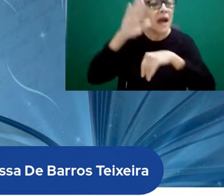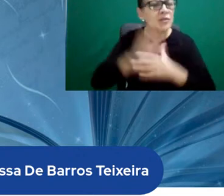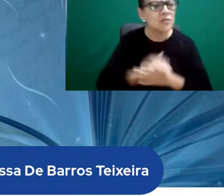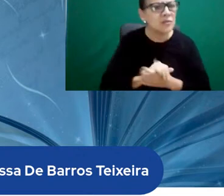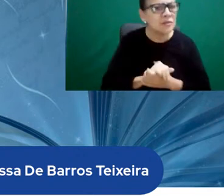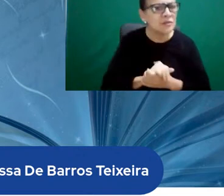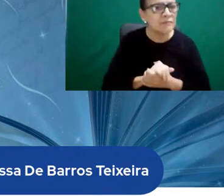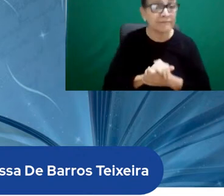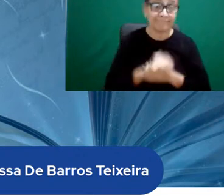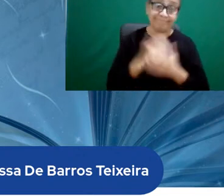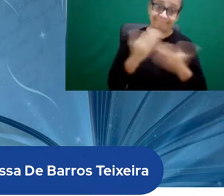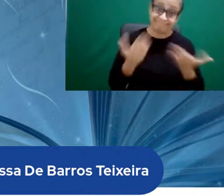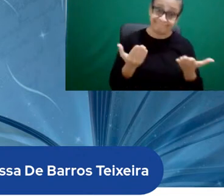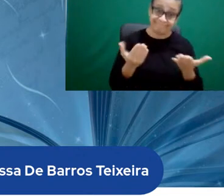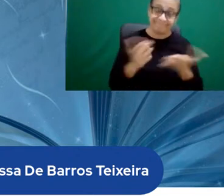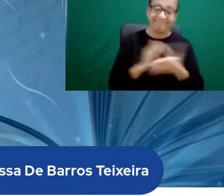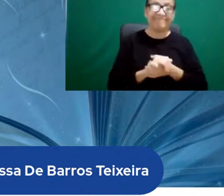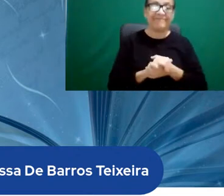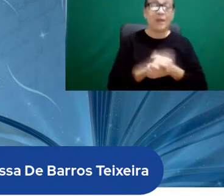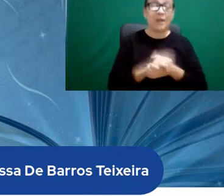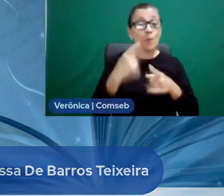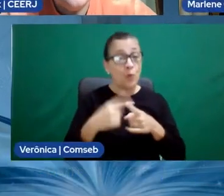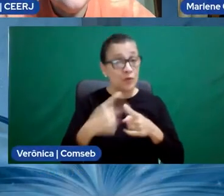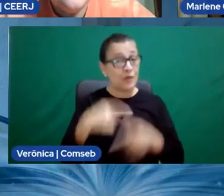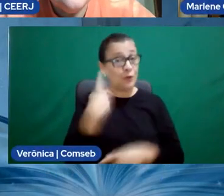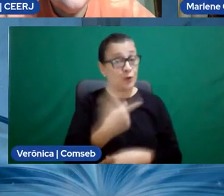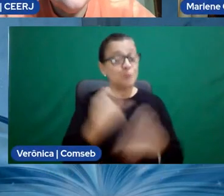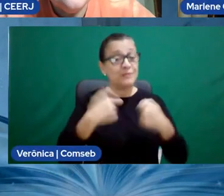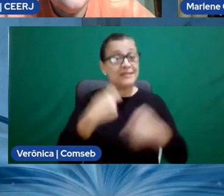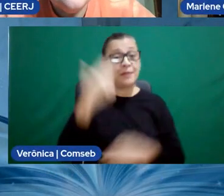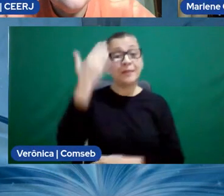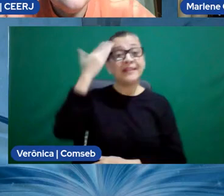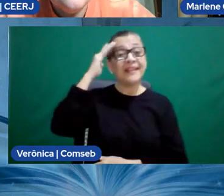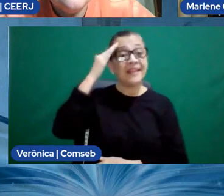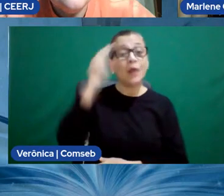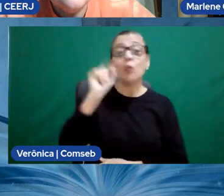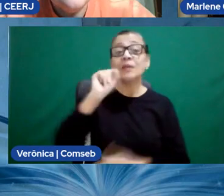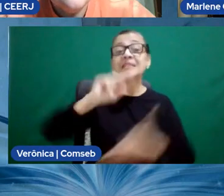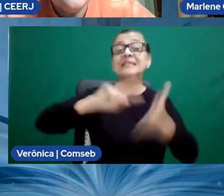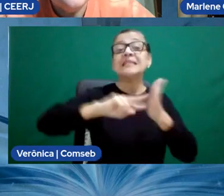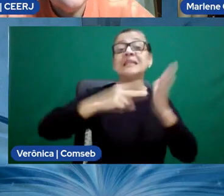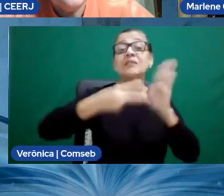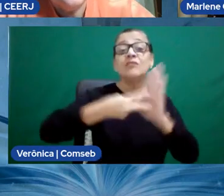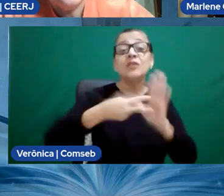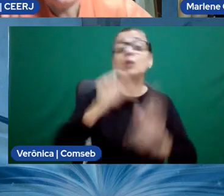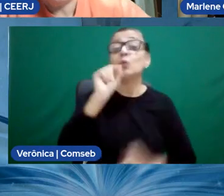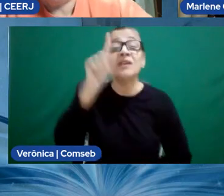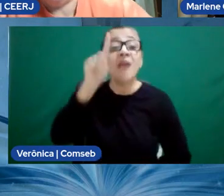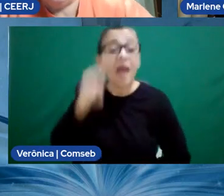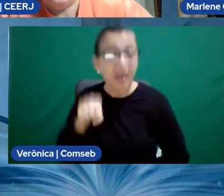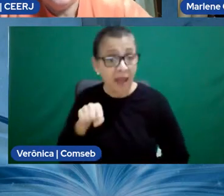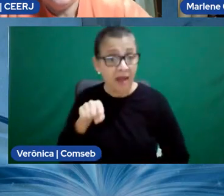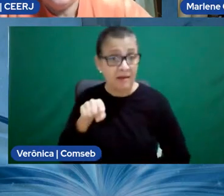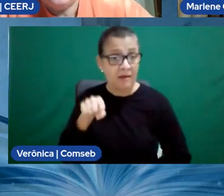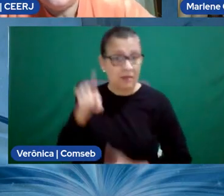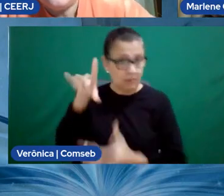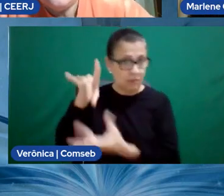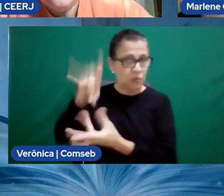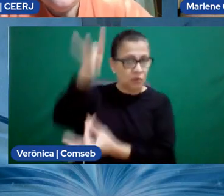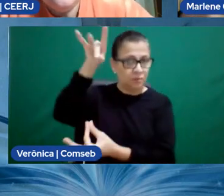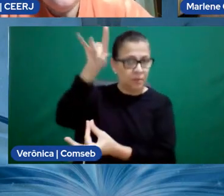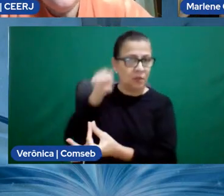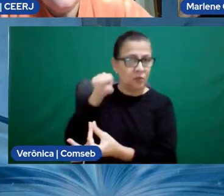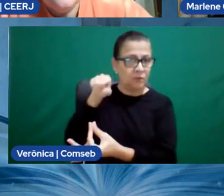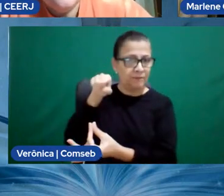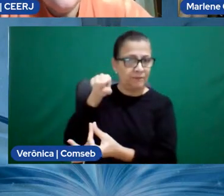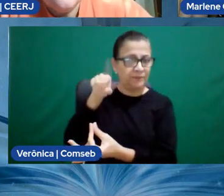Então, acho que a gente precisa entender o que, que significa, o que representa isso, né, para o espírito. Então, para esse,